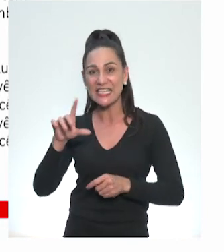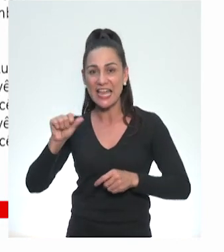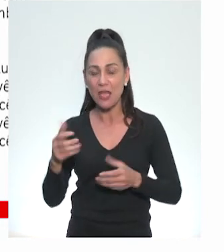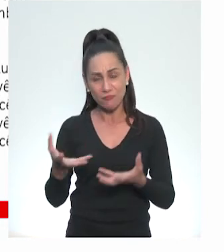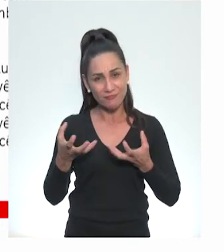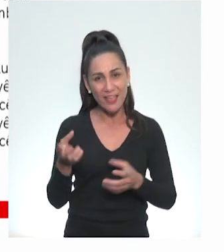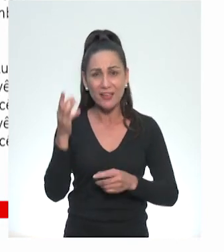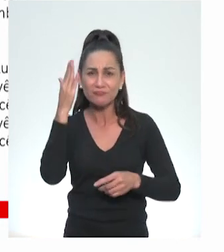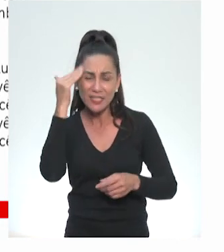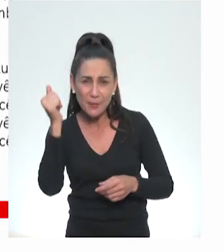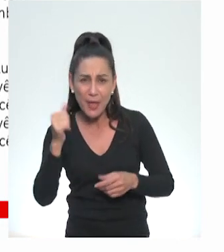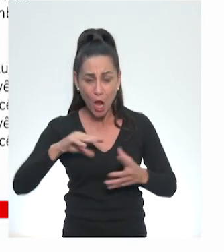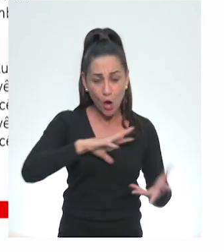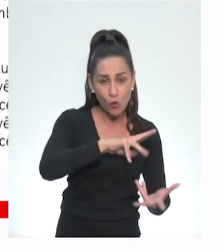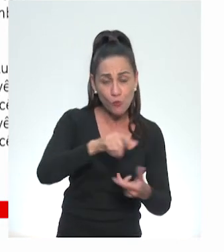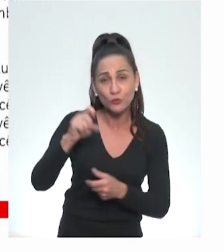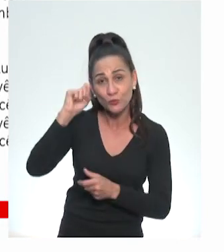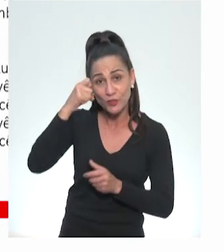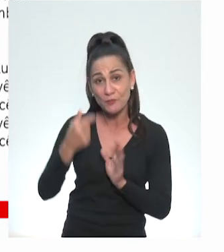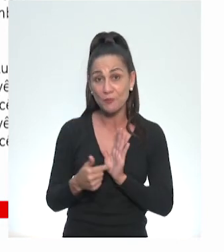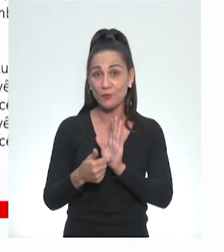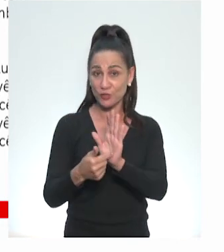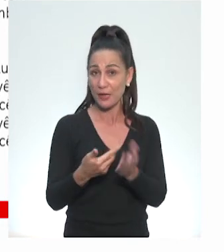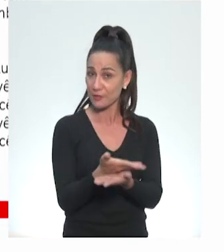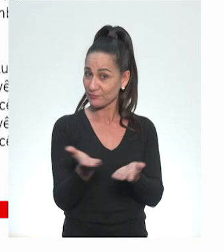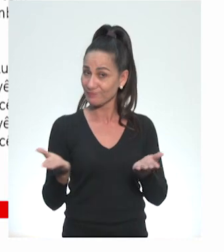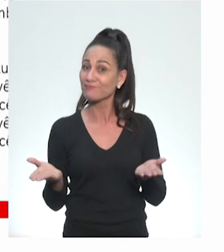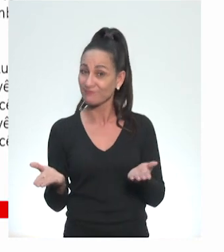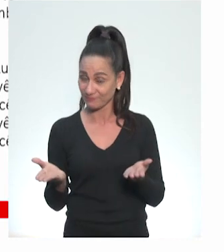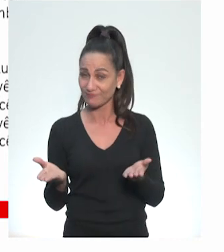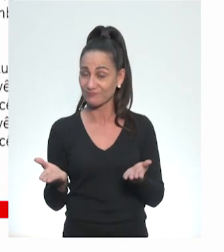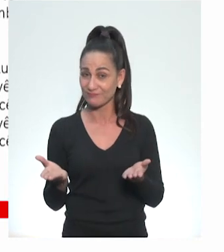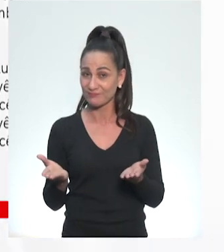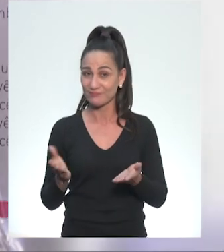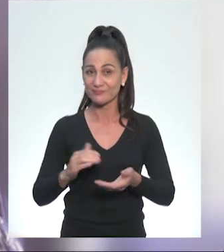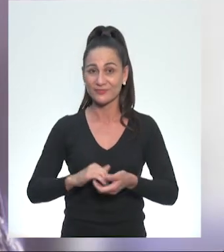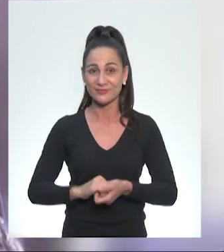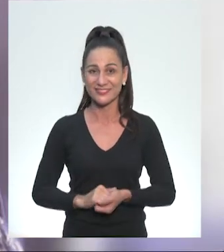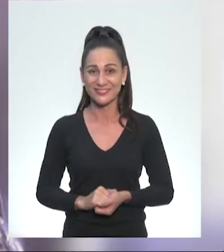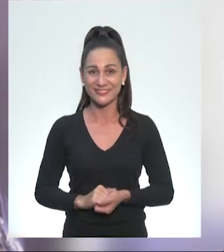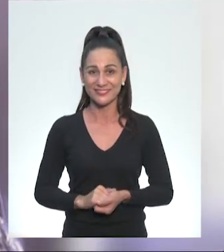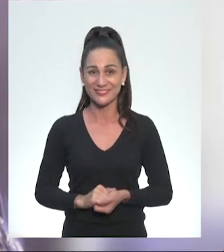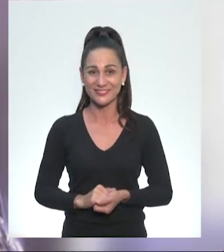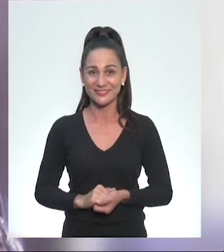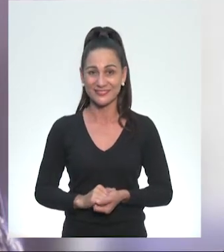quero saber. É o mundo negro que viemos mostrar para você.